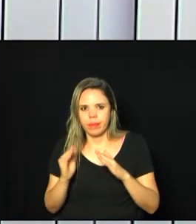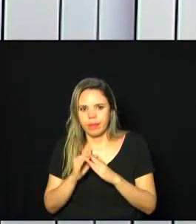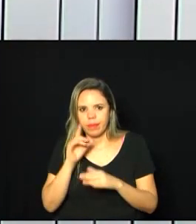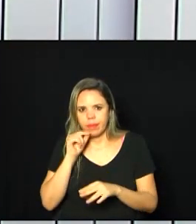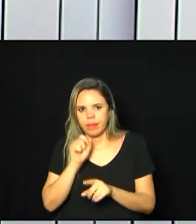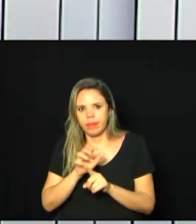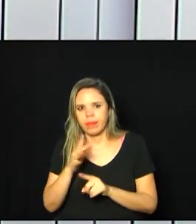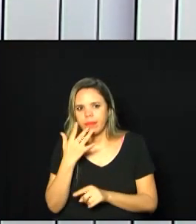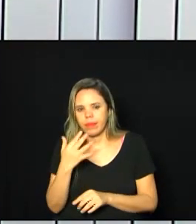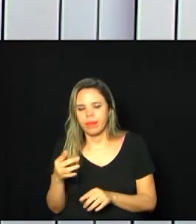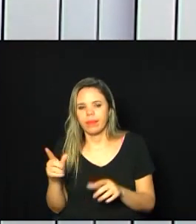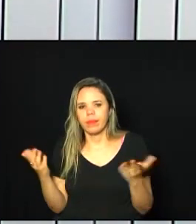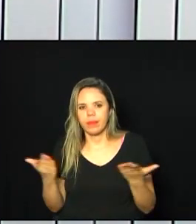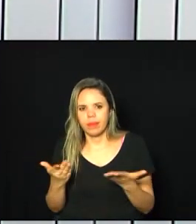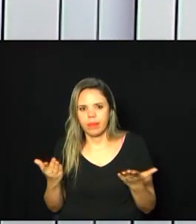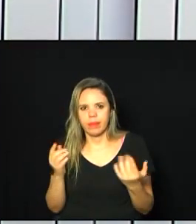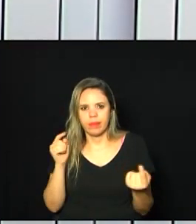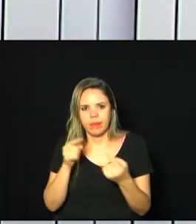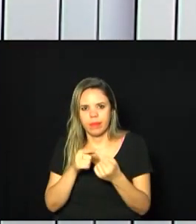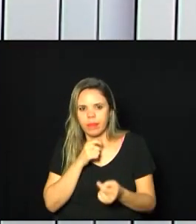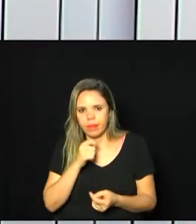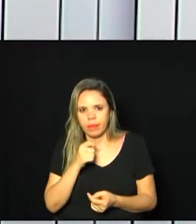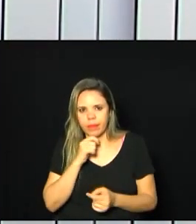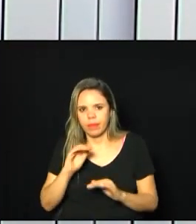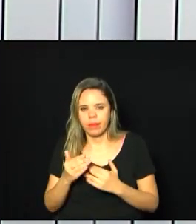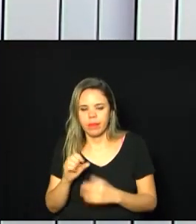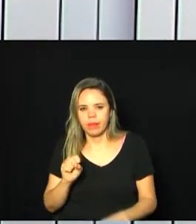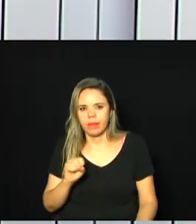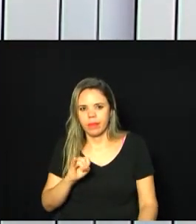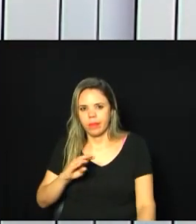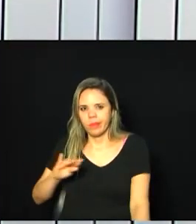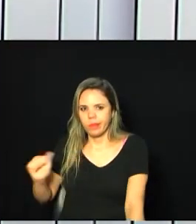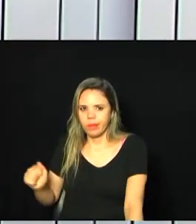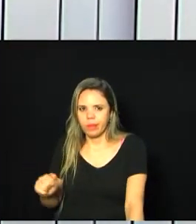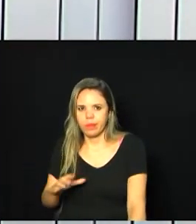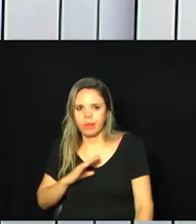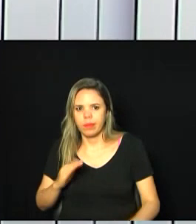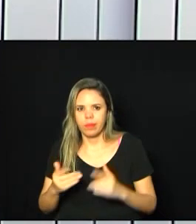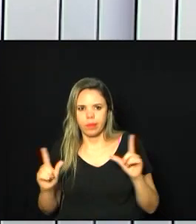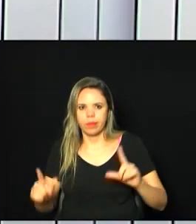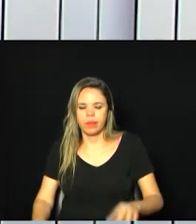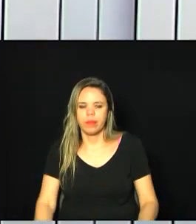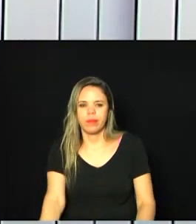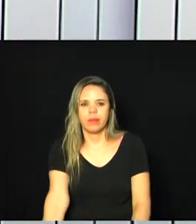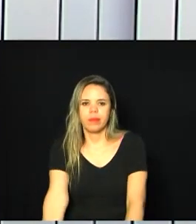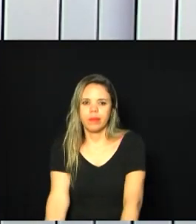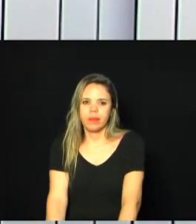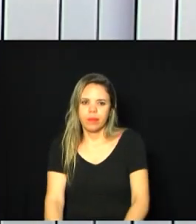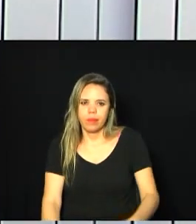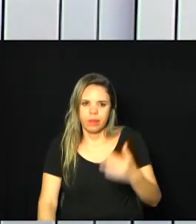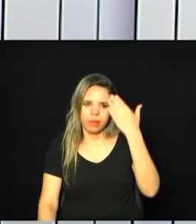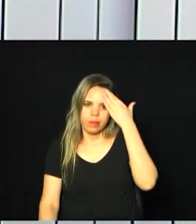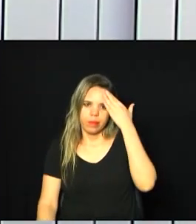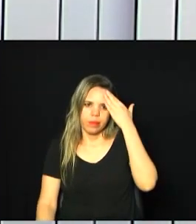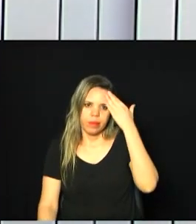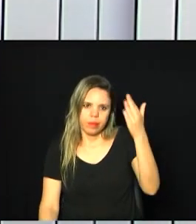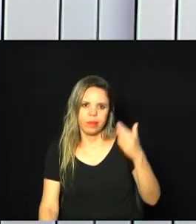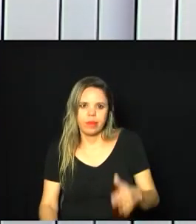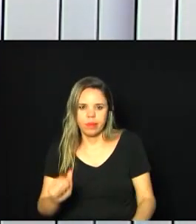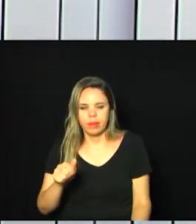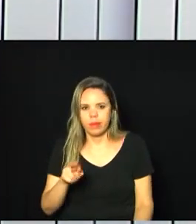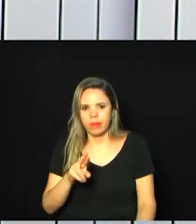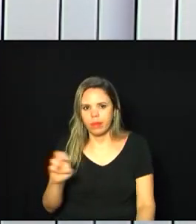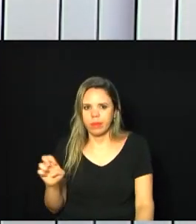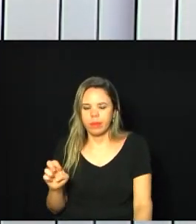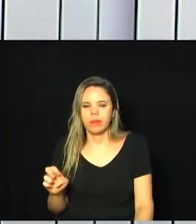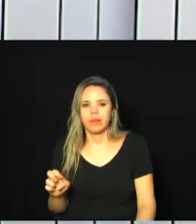Pavão. Nosso link hoje diretamente do Jardim Samambaia, aqui no Meu Bairro na TV. Agradeço também aí o André Luiz